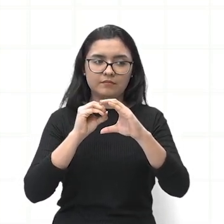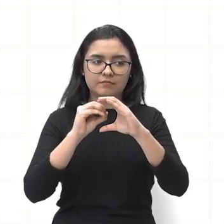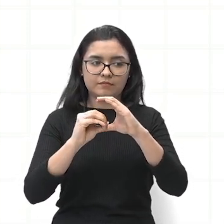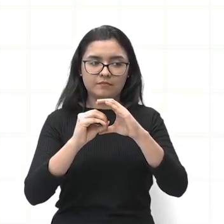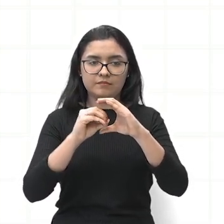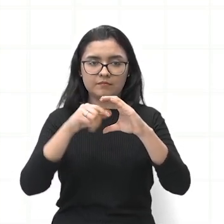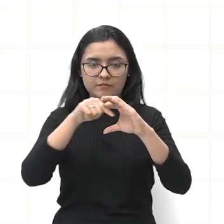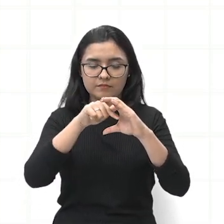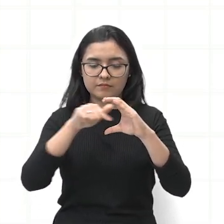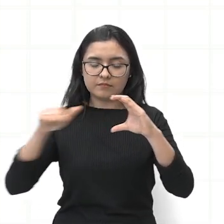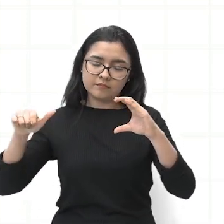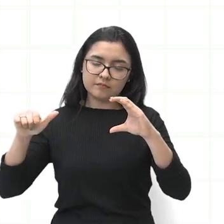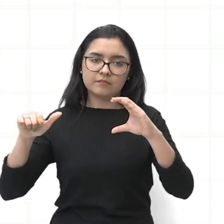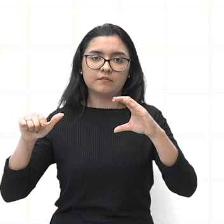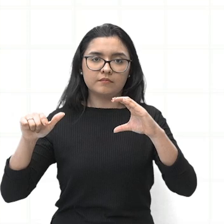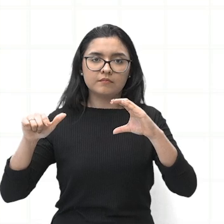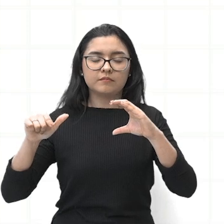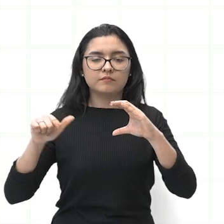E com isso,